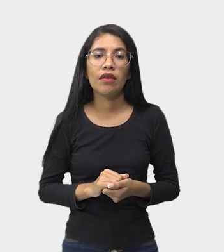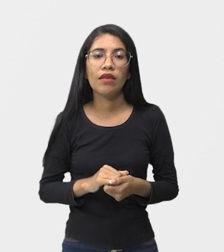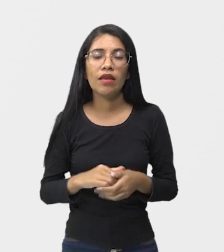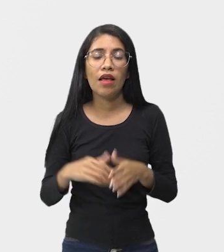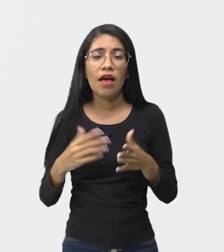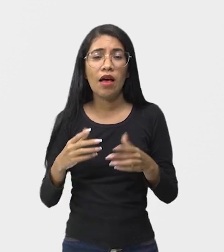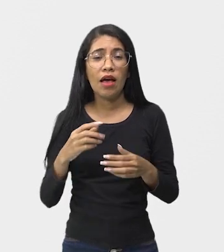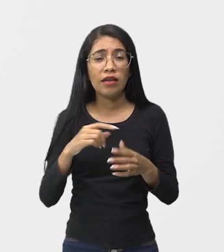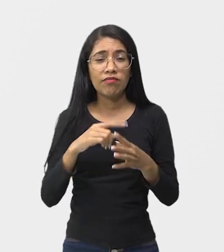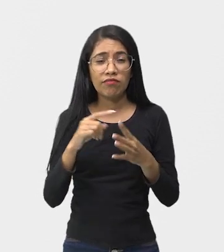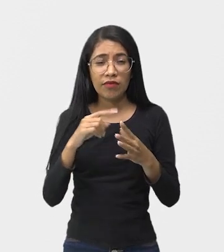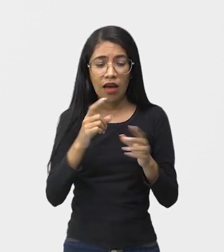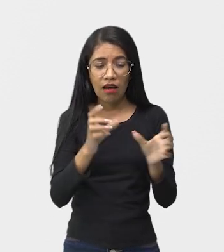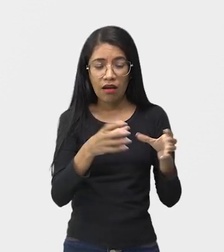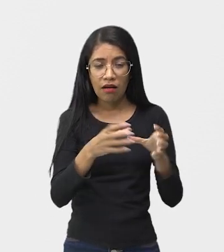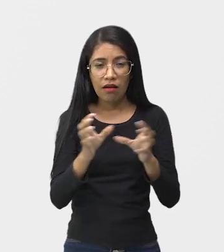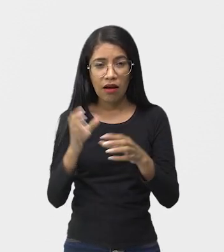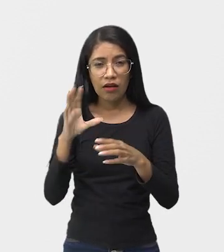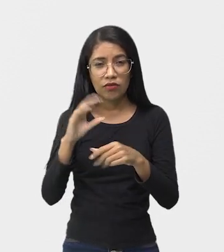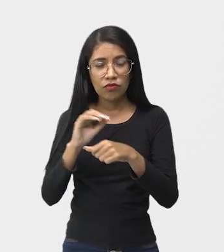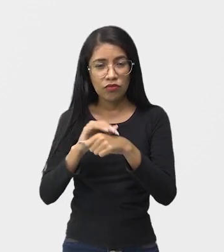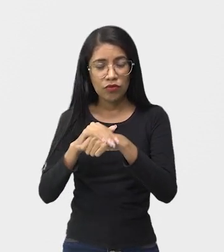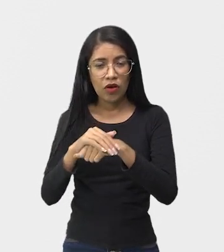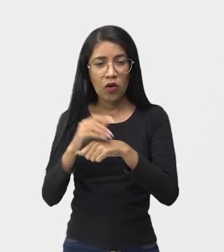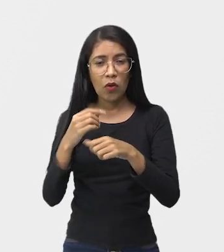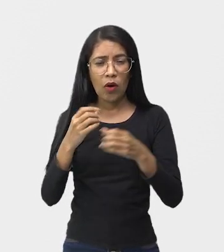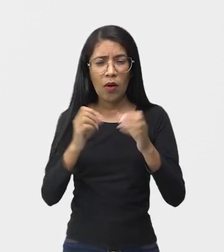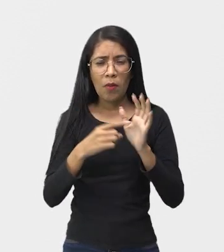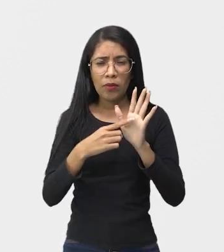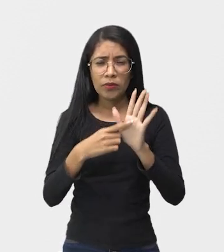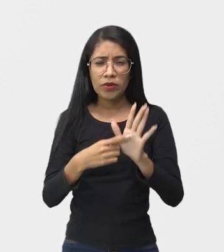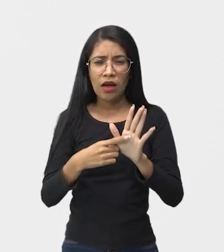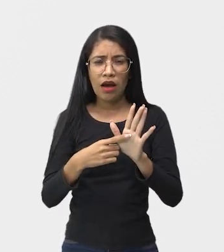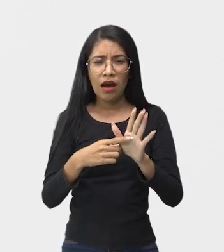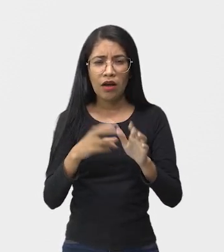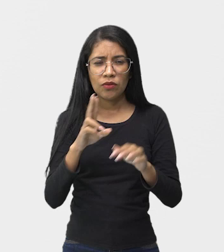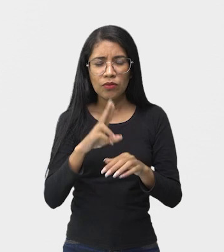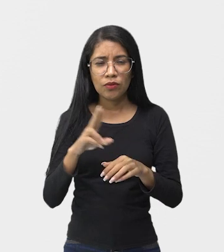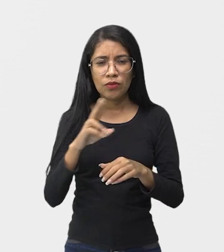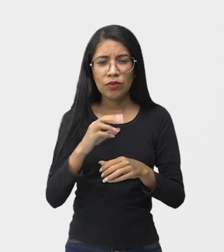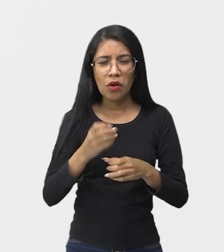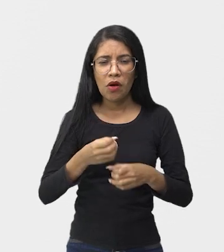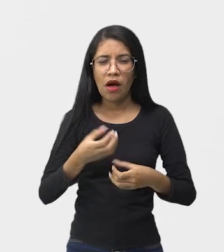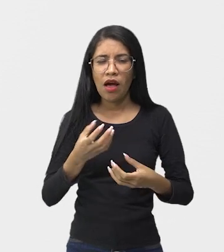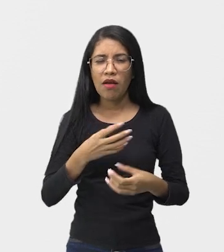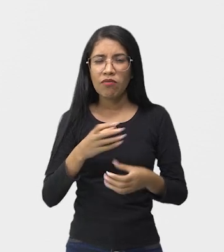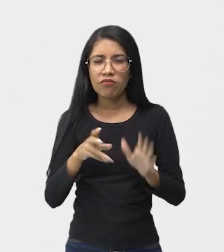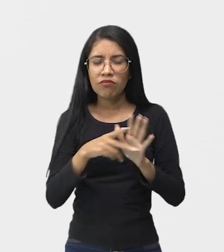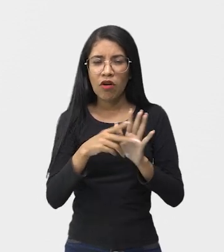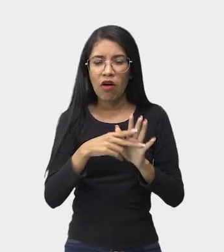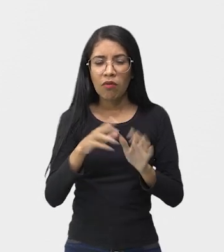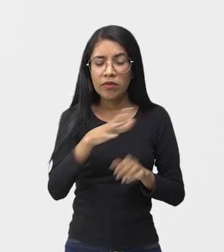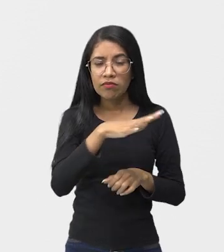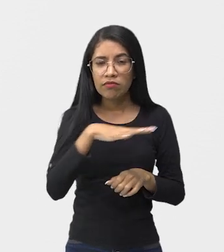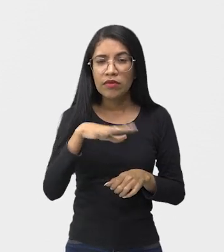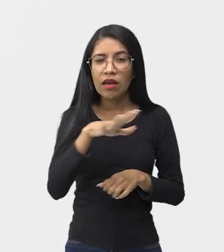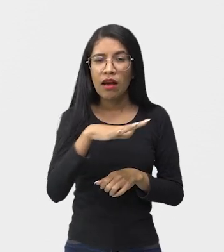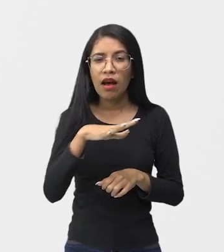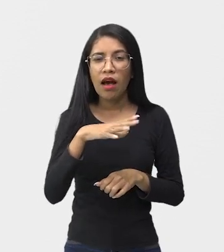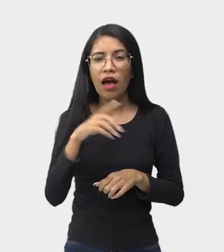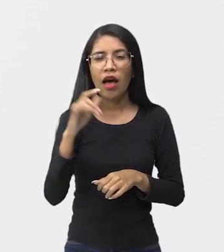apresentação, nas quais são abordados, através de alegorias e encenações, aspectos regionais,